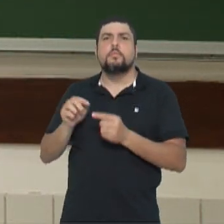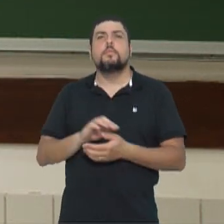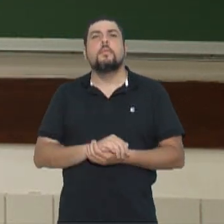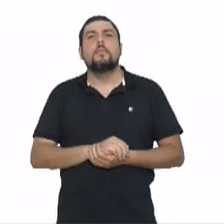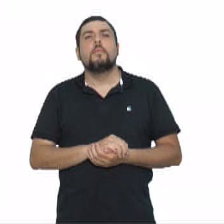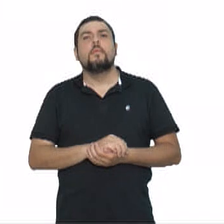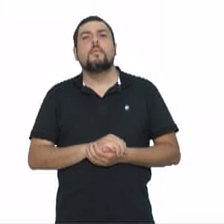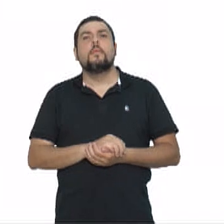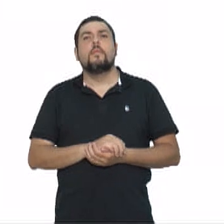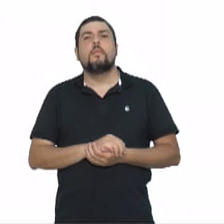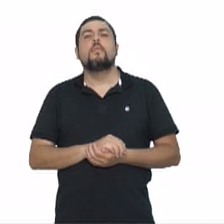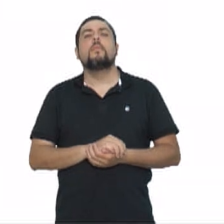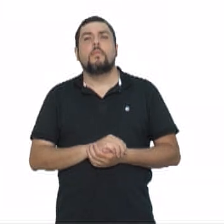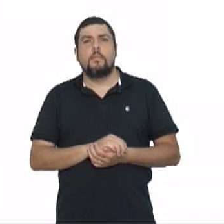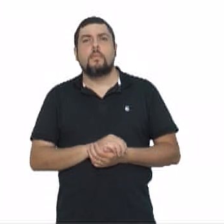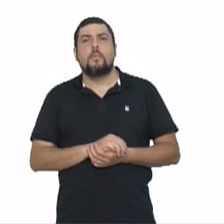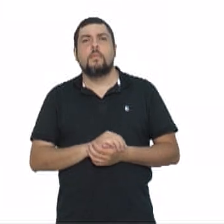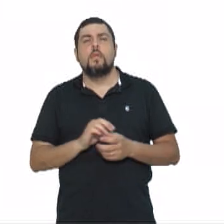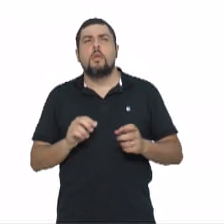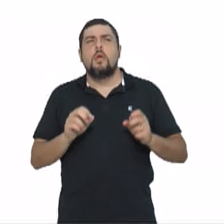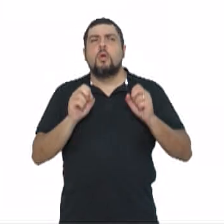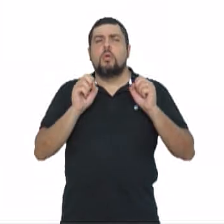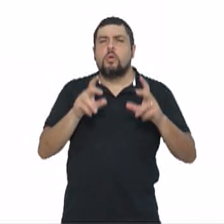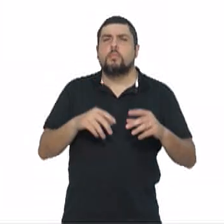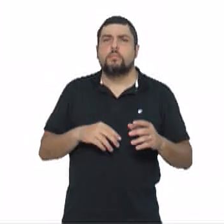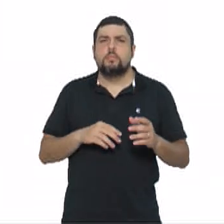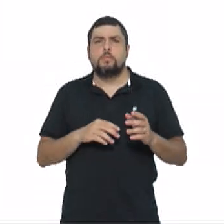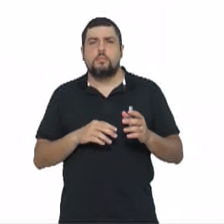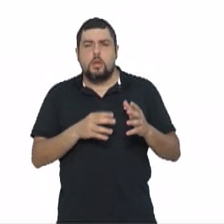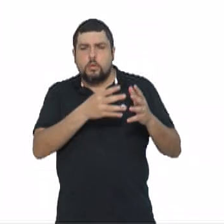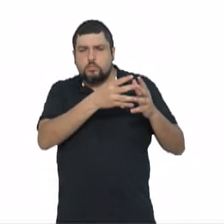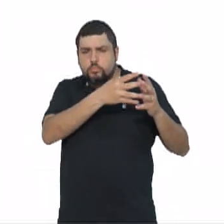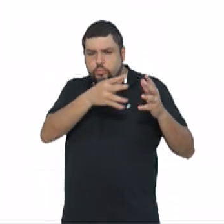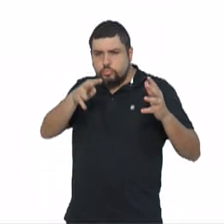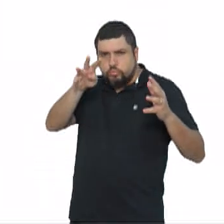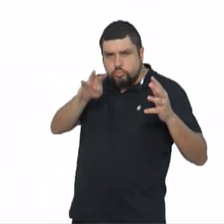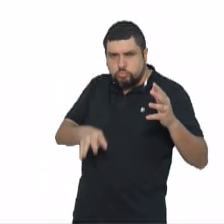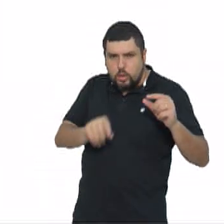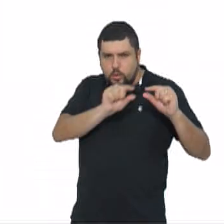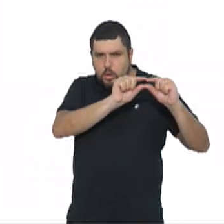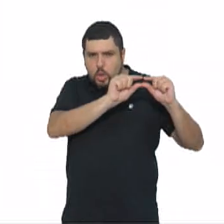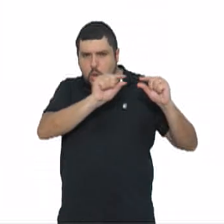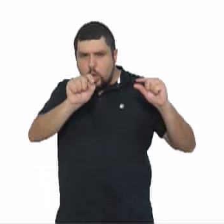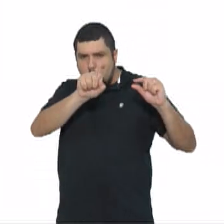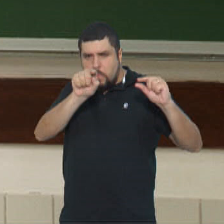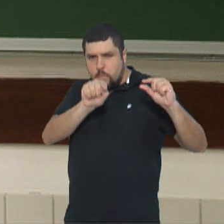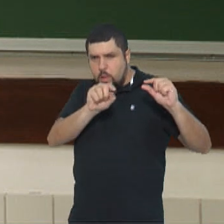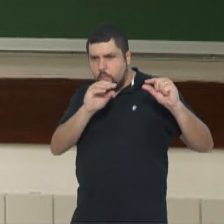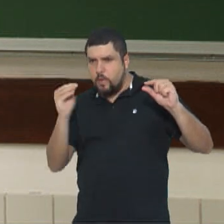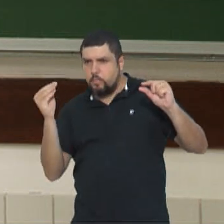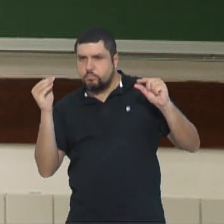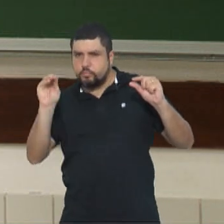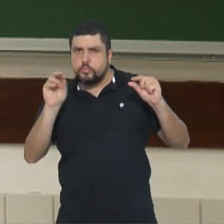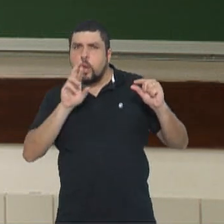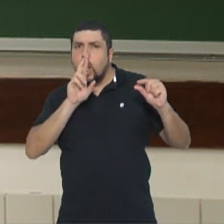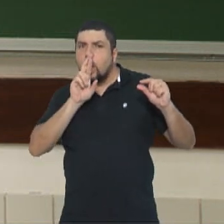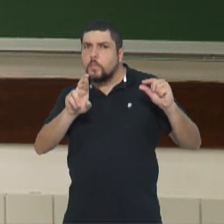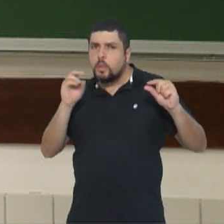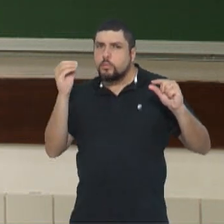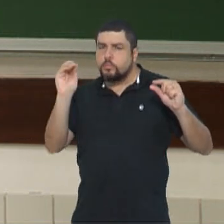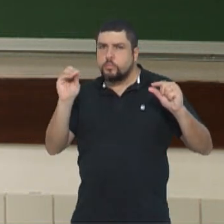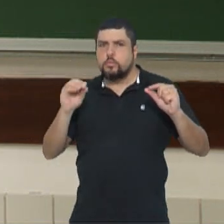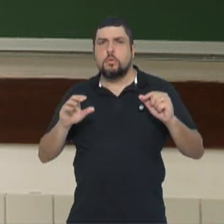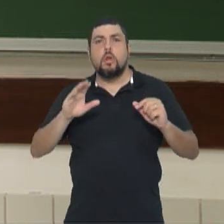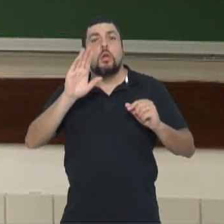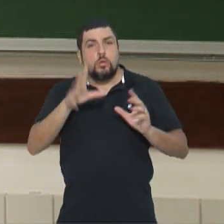o quadro pensando na série Atípico, na resenha que eu e você lemos, tá certo? Nós já lemos algumas vezes essa